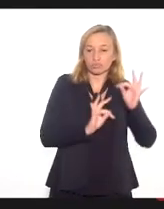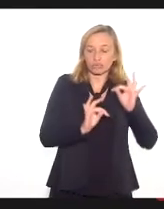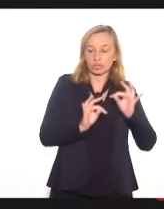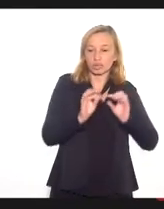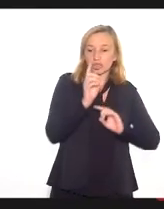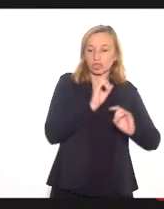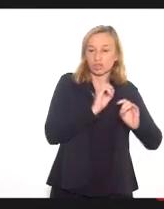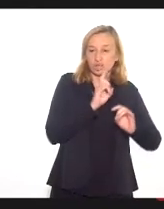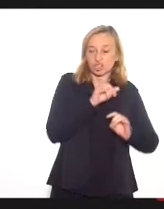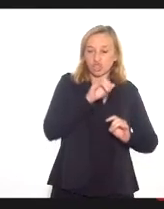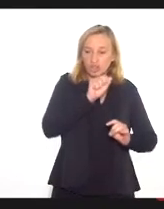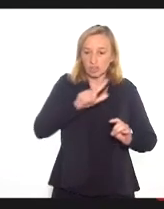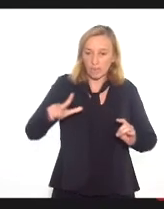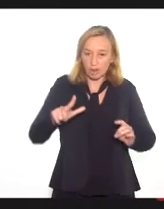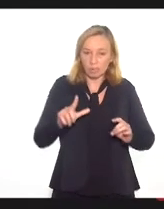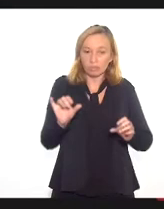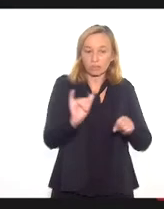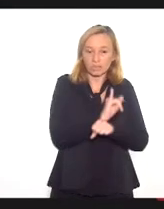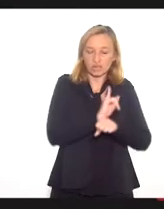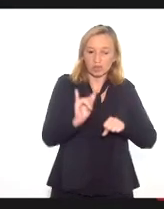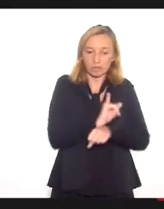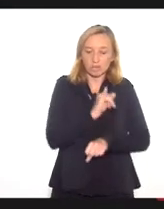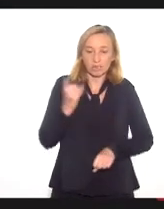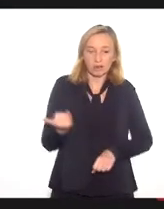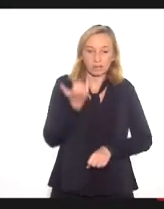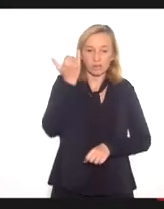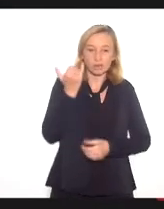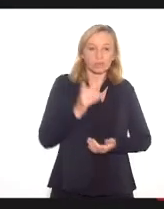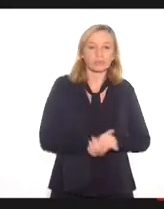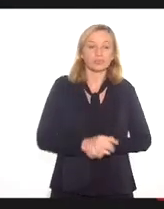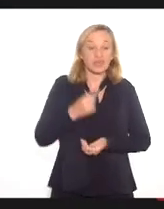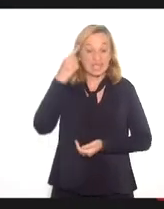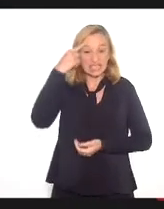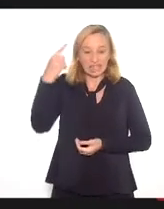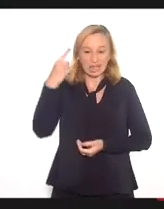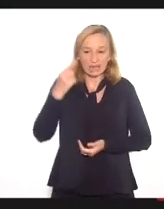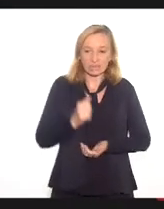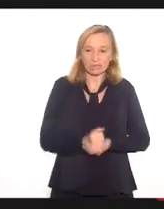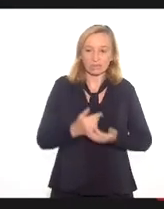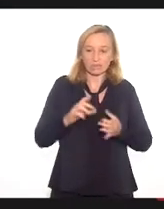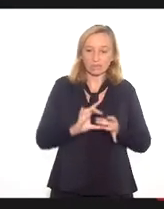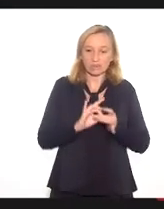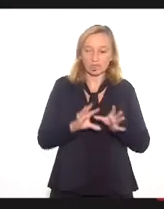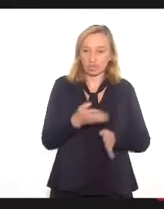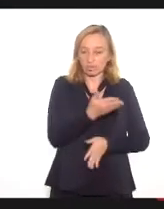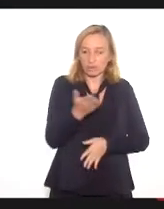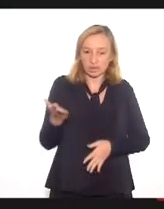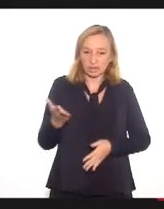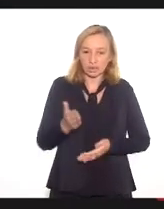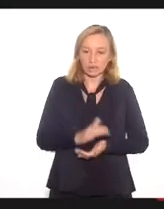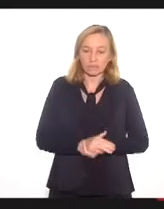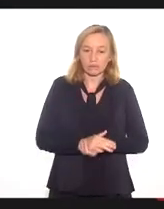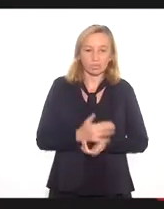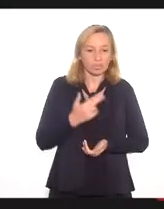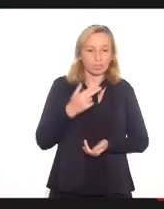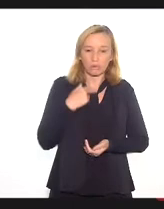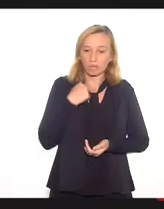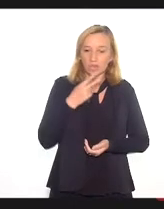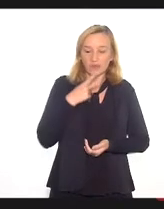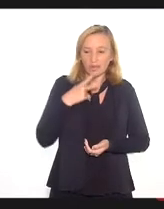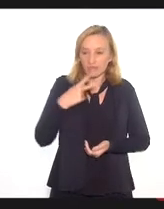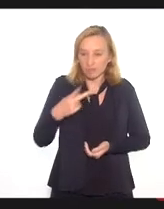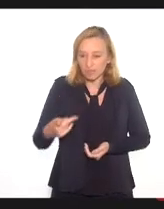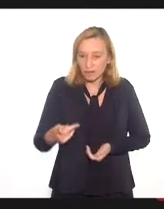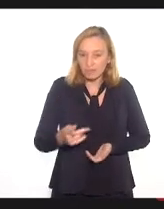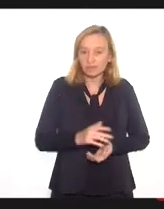planejamento como elemento-chave. E aí, algumas ideias. Eu vou deixar essa apresentação com vocês, não vou poder discorrer muito, meu tempo já